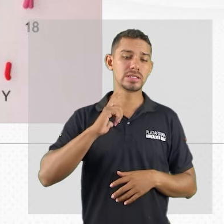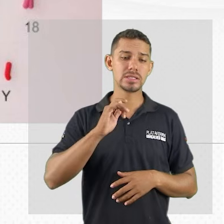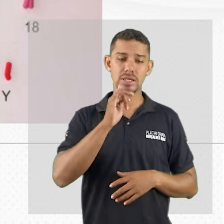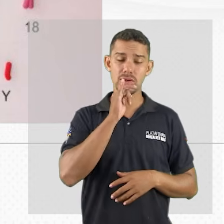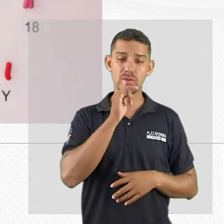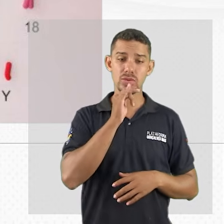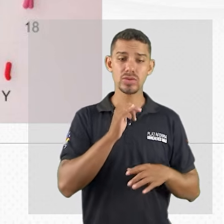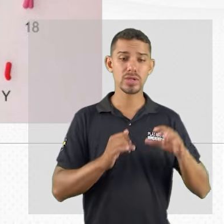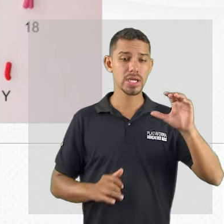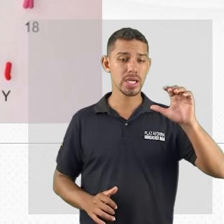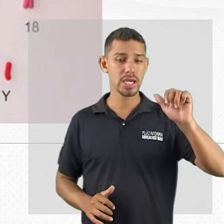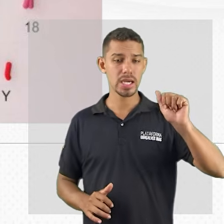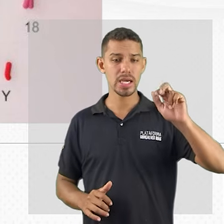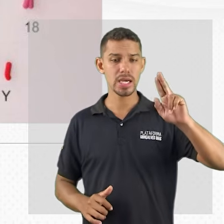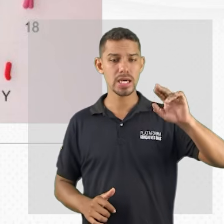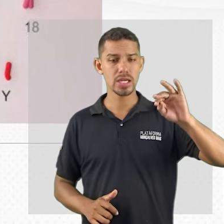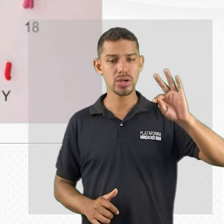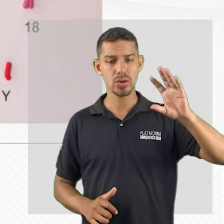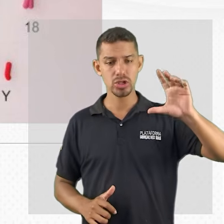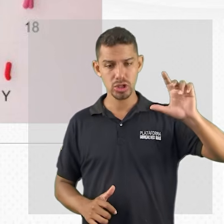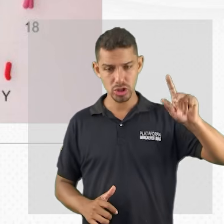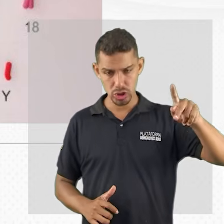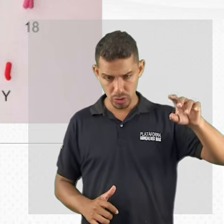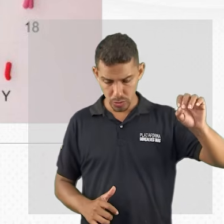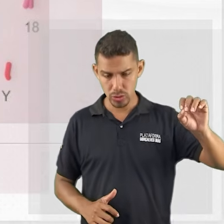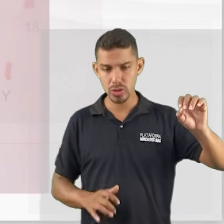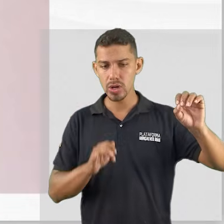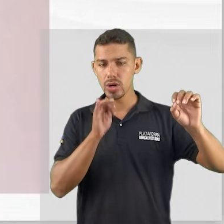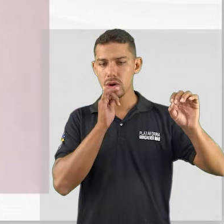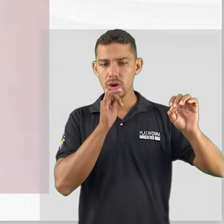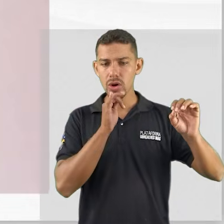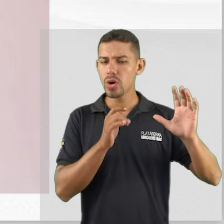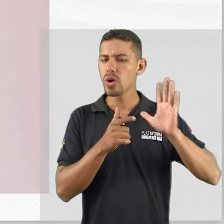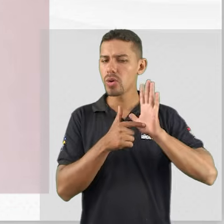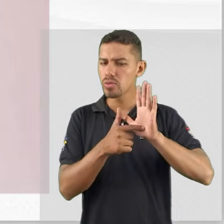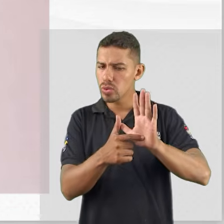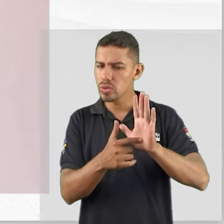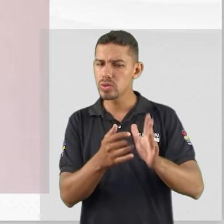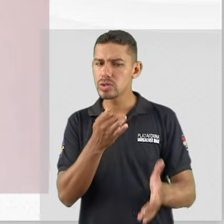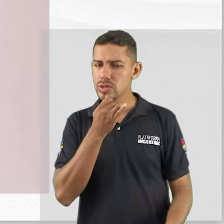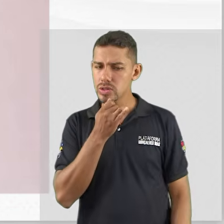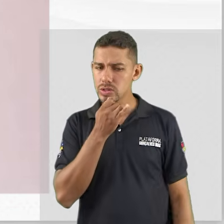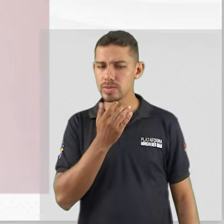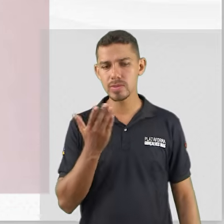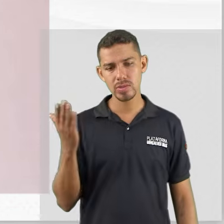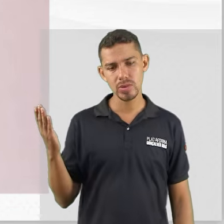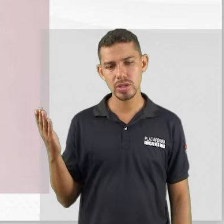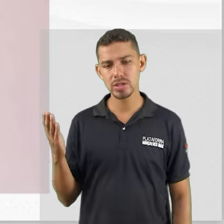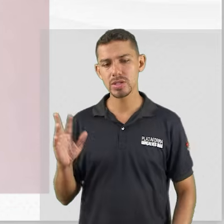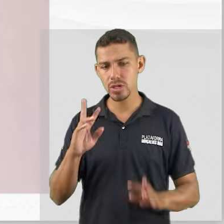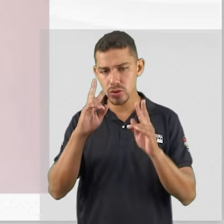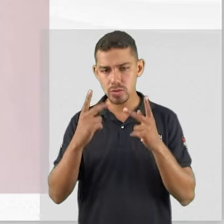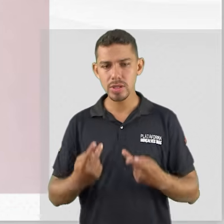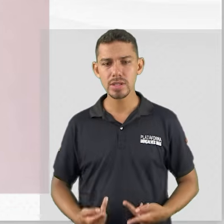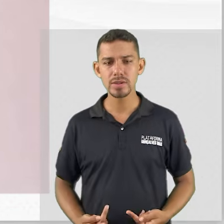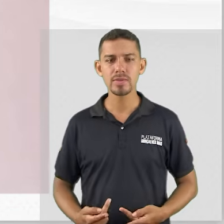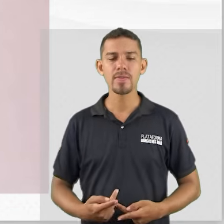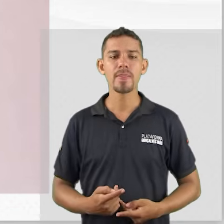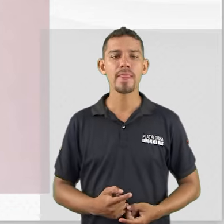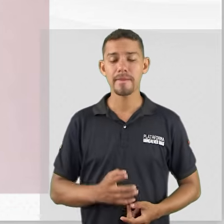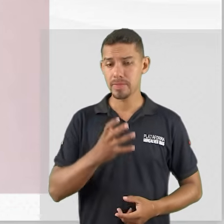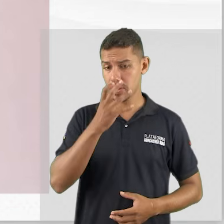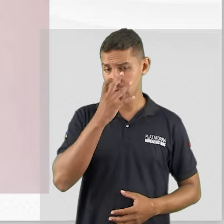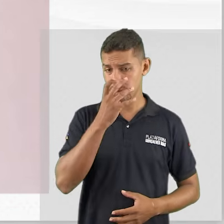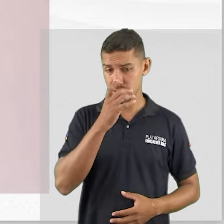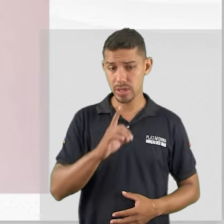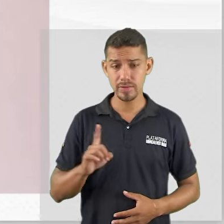um cariótipo, né? Então, essa é uma imagem que a gente demonstra um exemplo de um cariótipo dos seres humanos, tá? A gente observa